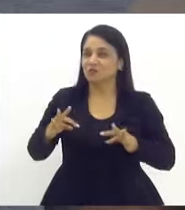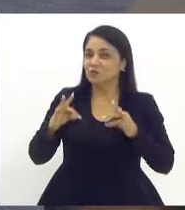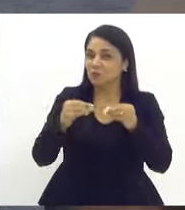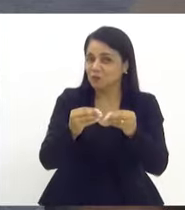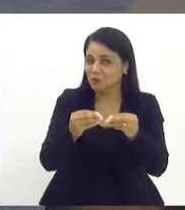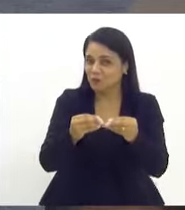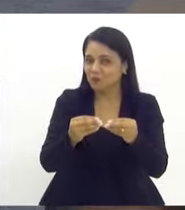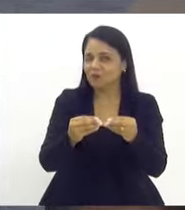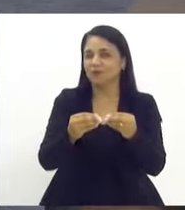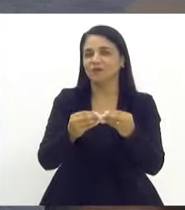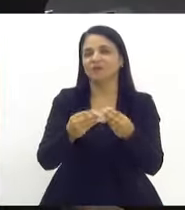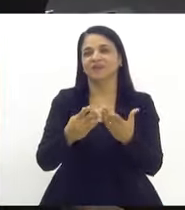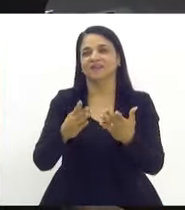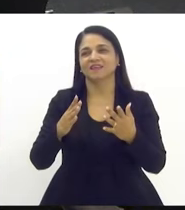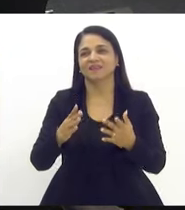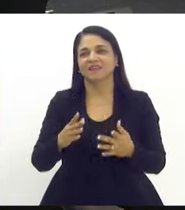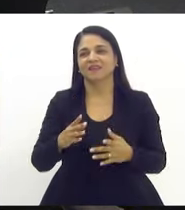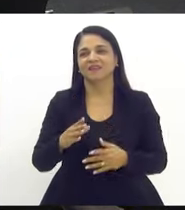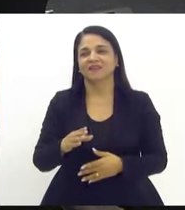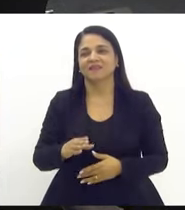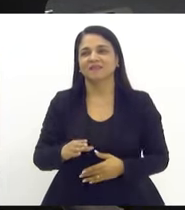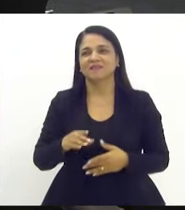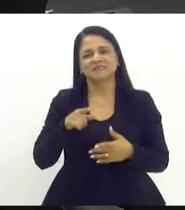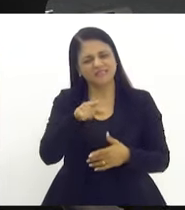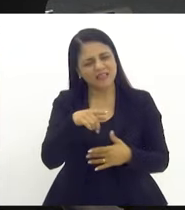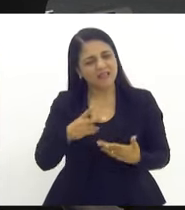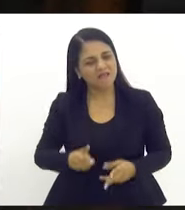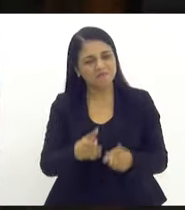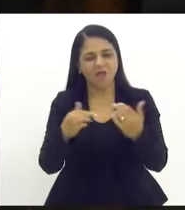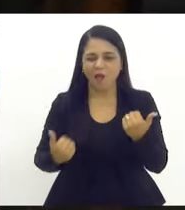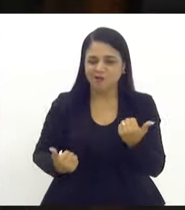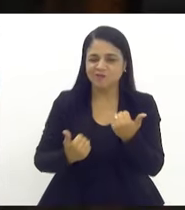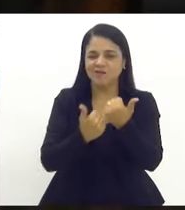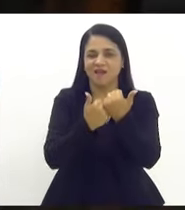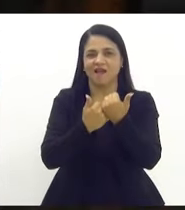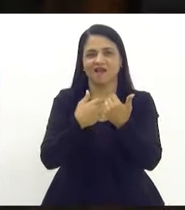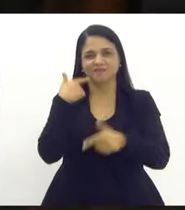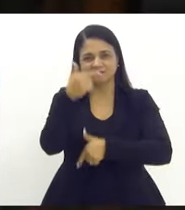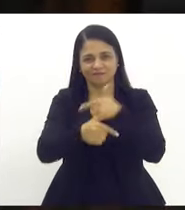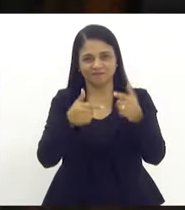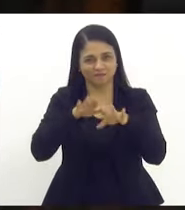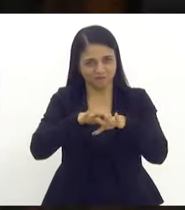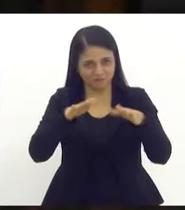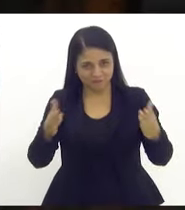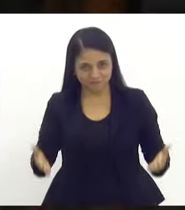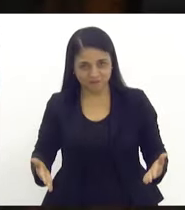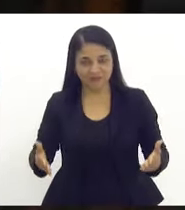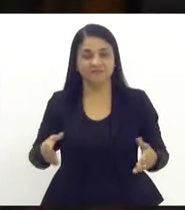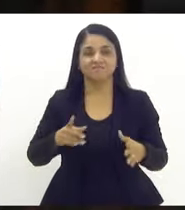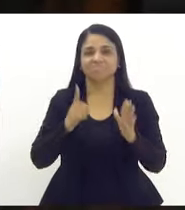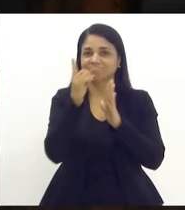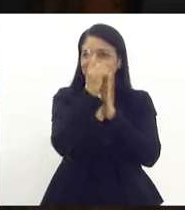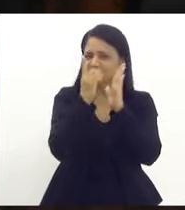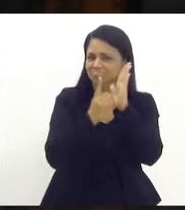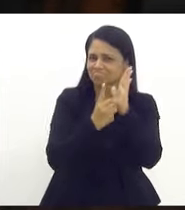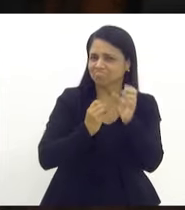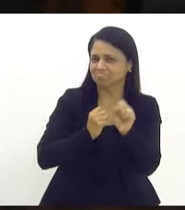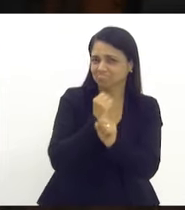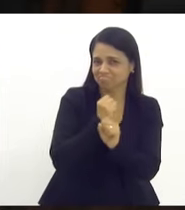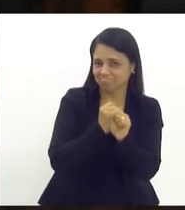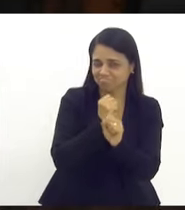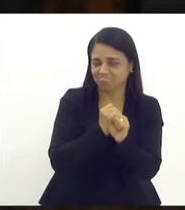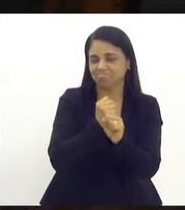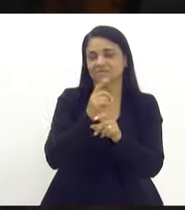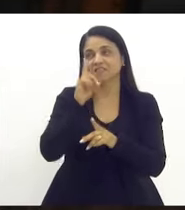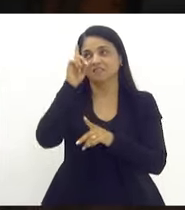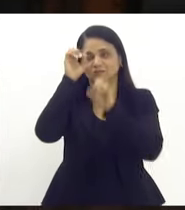ele. Que tem auxiliado aí os trabalhos da mesa durante décadas. Parabéns, Marquinho, que